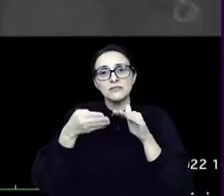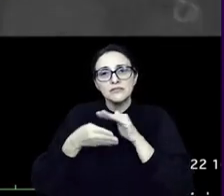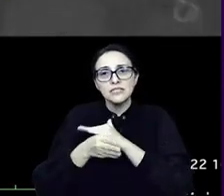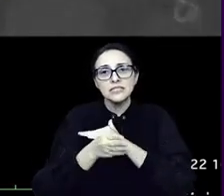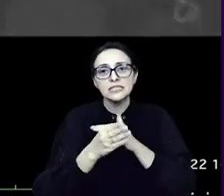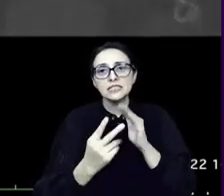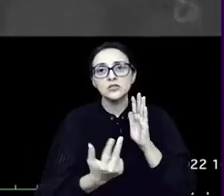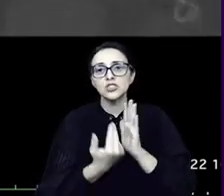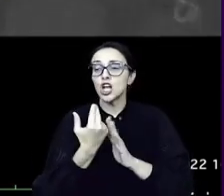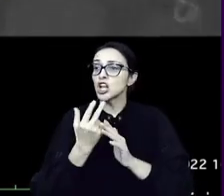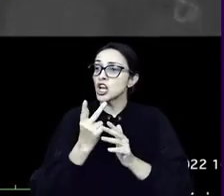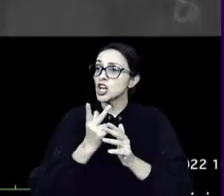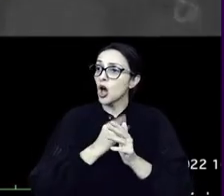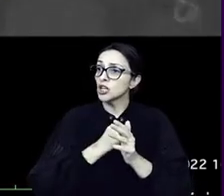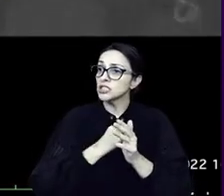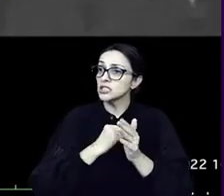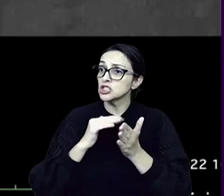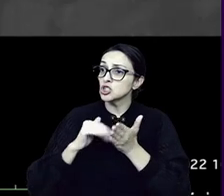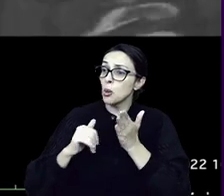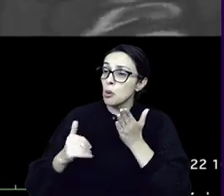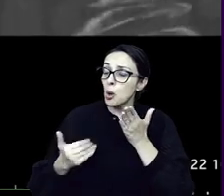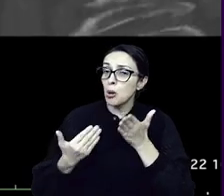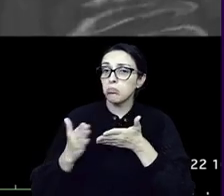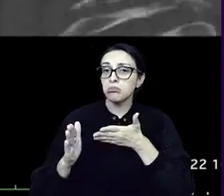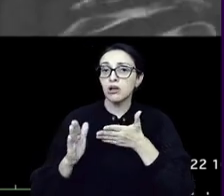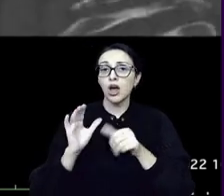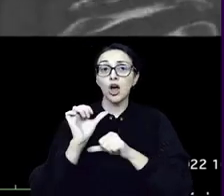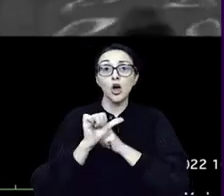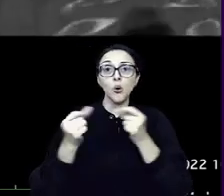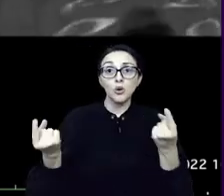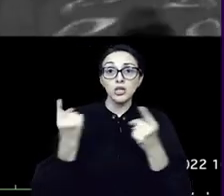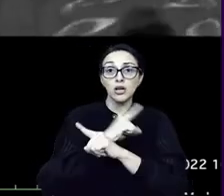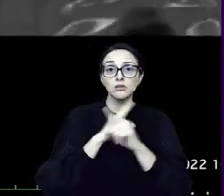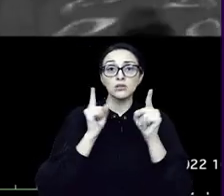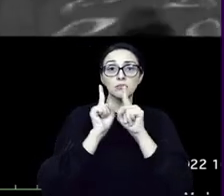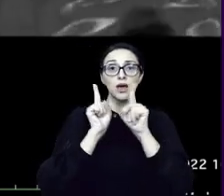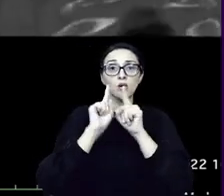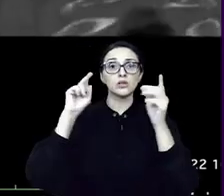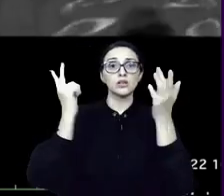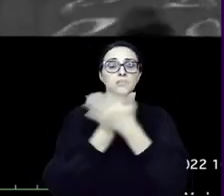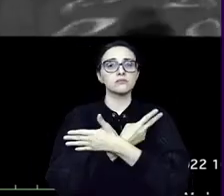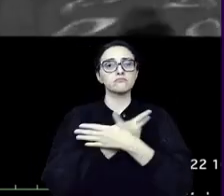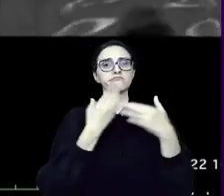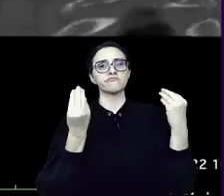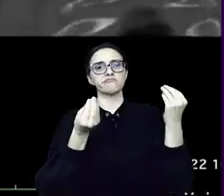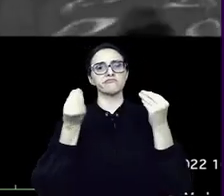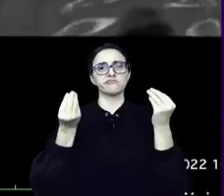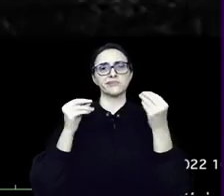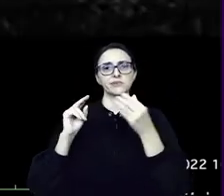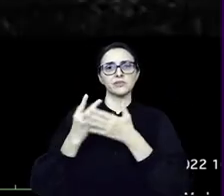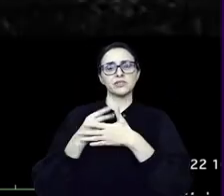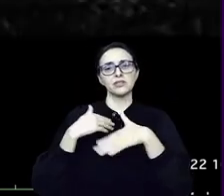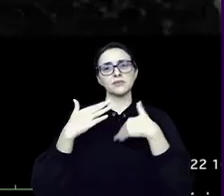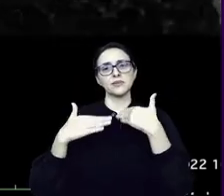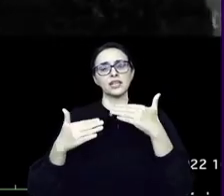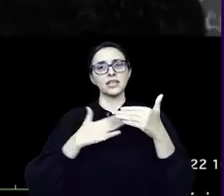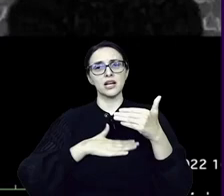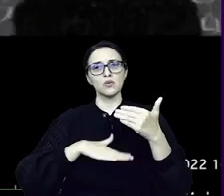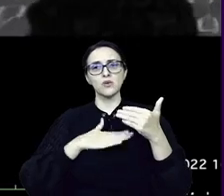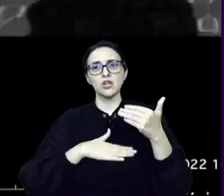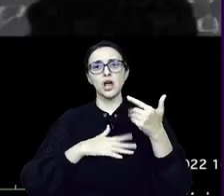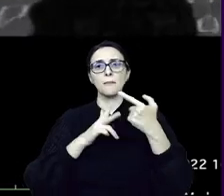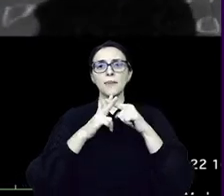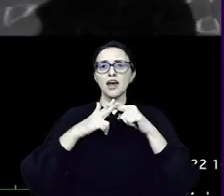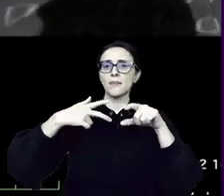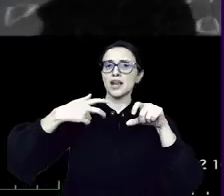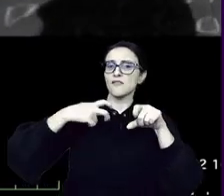assim, puxa, nossa, sobrou. E o contrário também acontece. Você vê na tomografia e fala, não, aqui cabe a glenoide, tranquilo. Um parafuso na frente vai